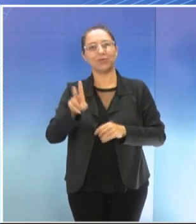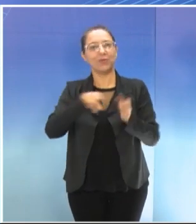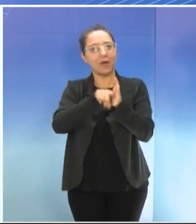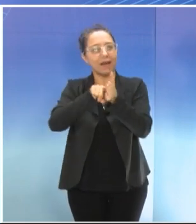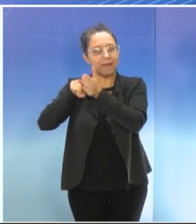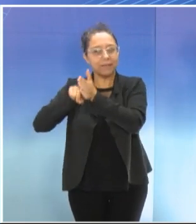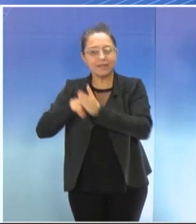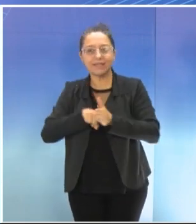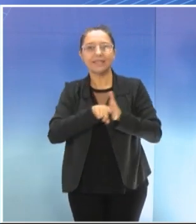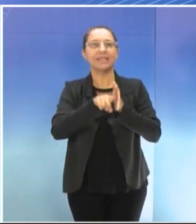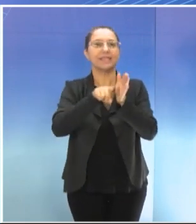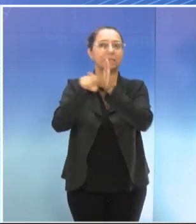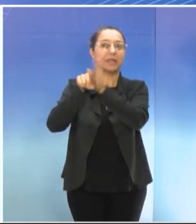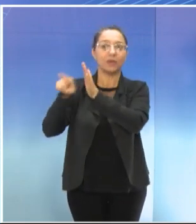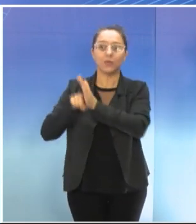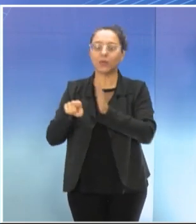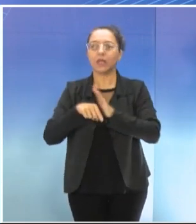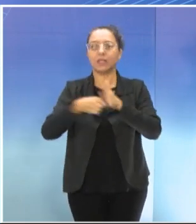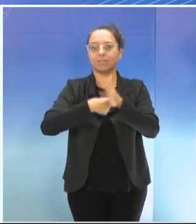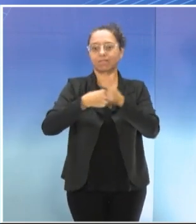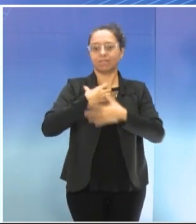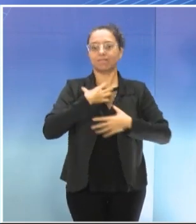absoluta e verdadeira, tá?